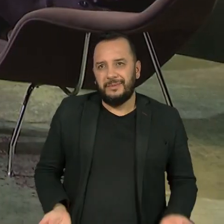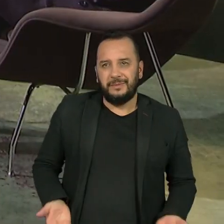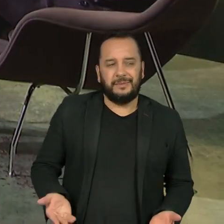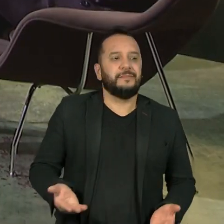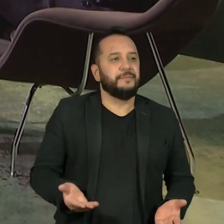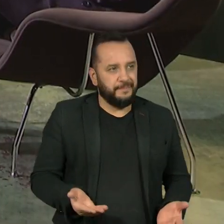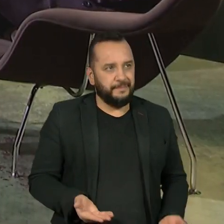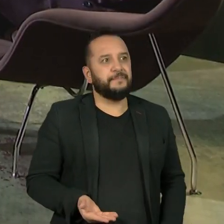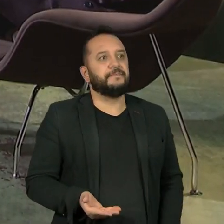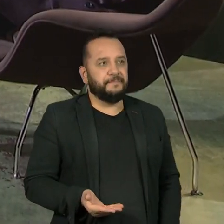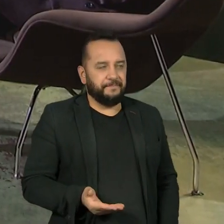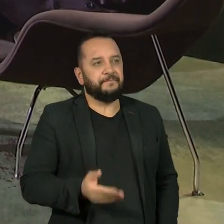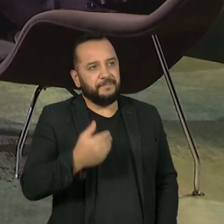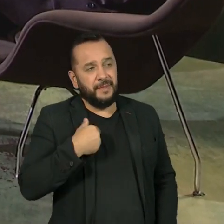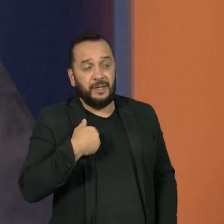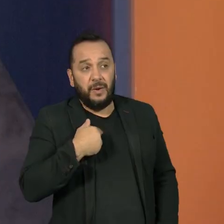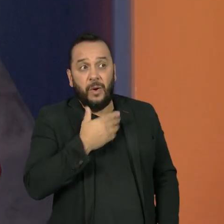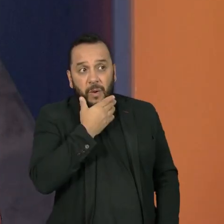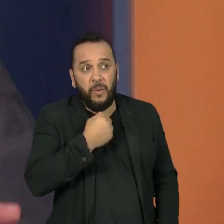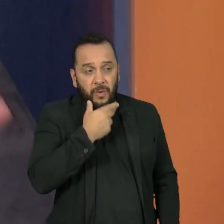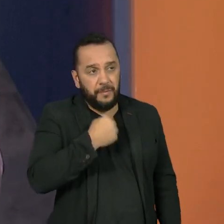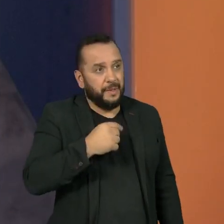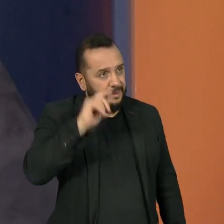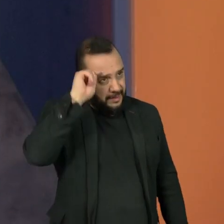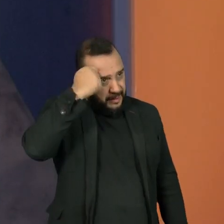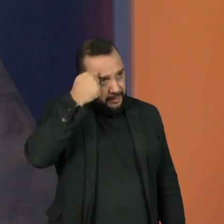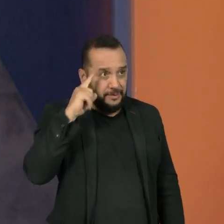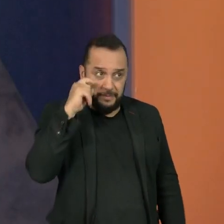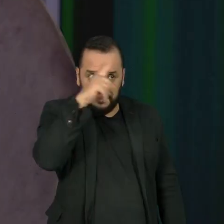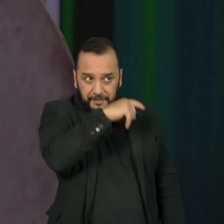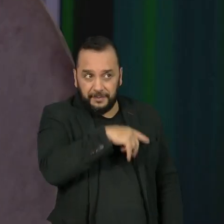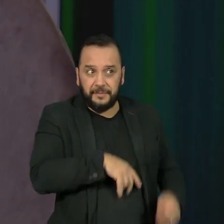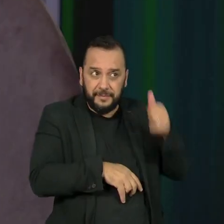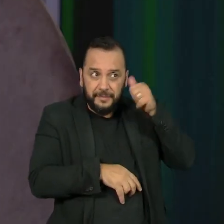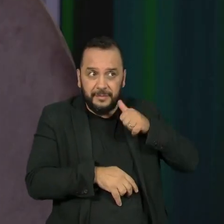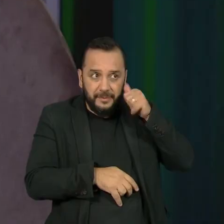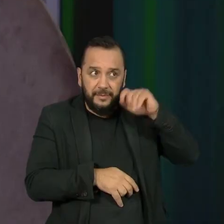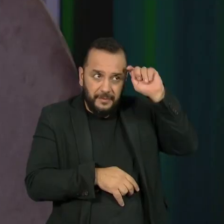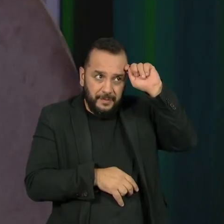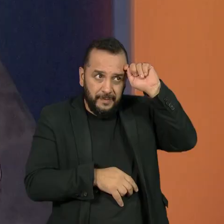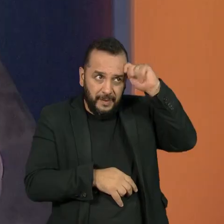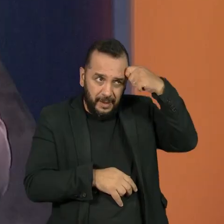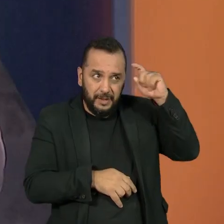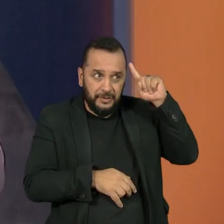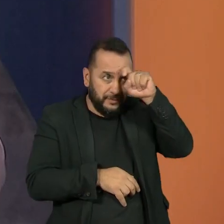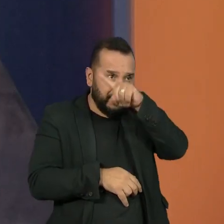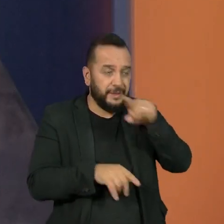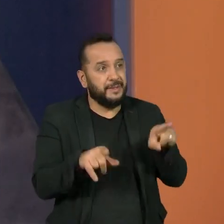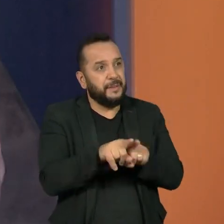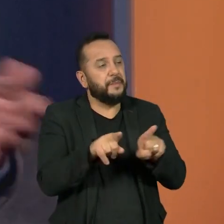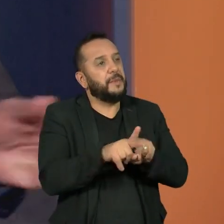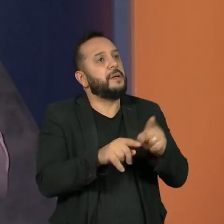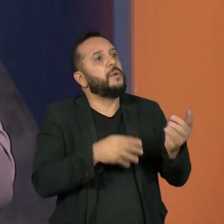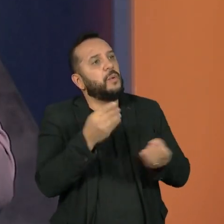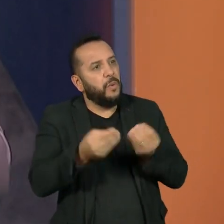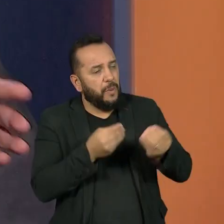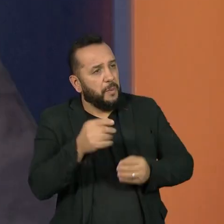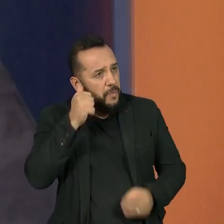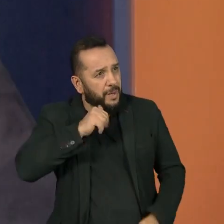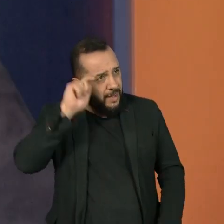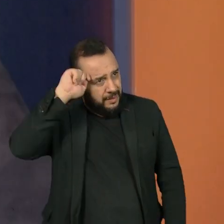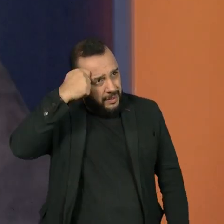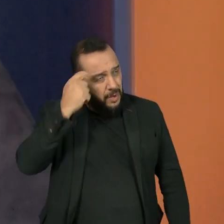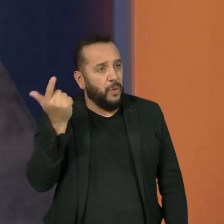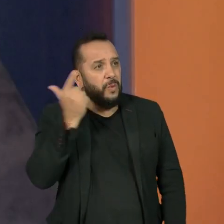se é difícil para o homem negro, não deve ser muito menos difícil para a mulher negra. A mulher negra milionária transita com